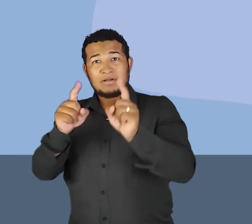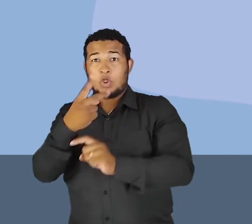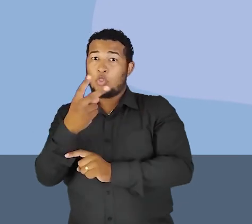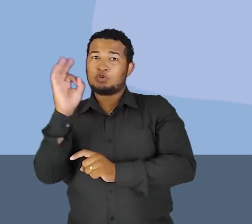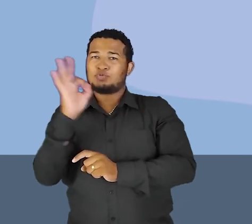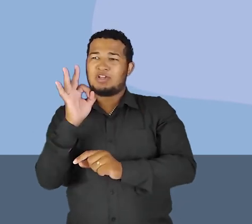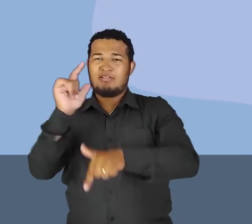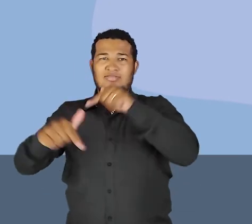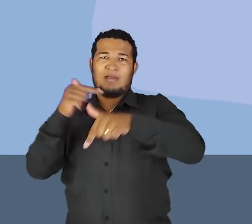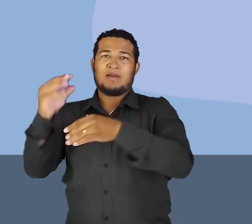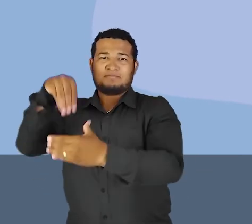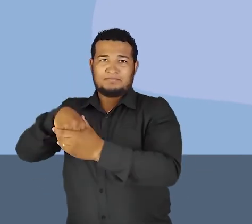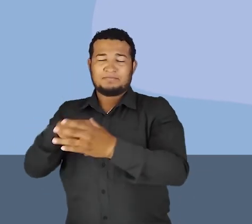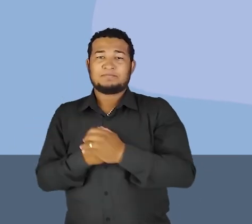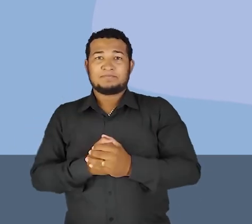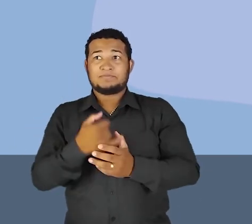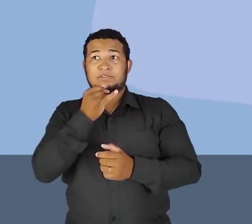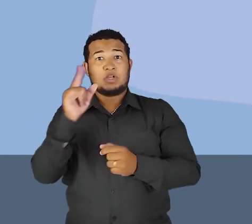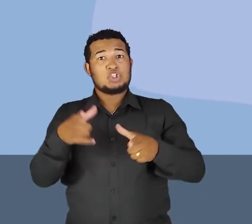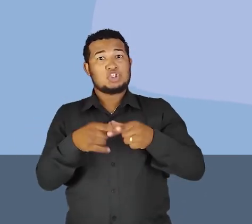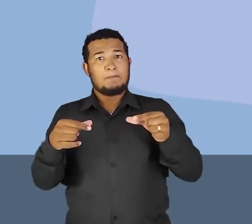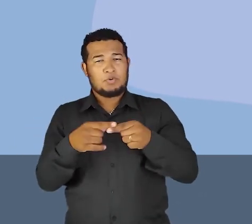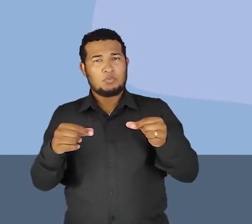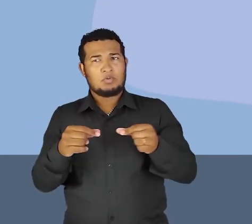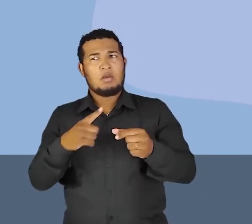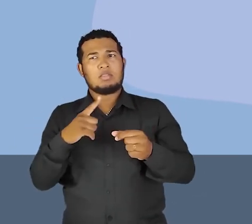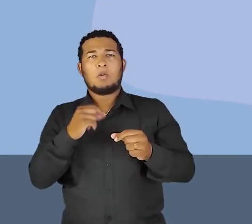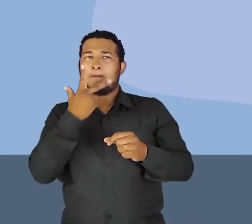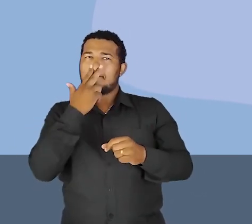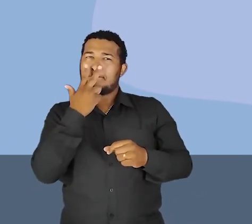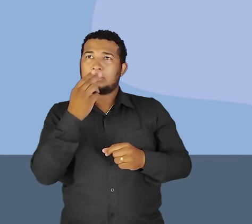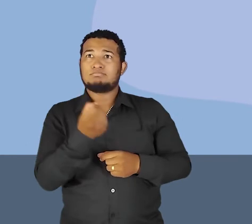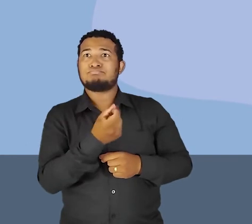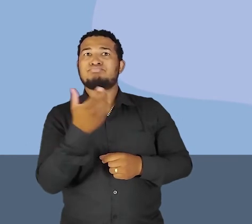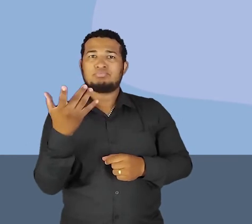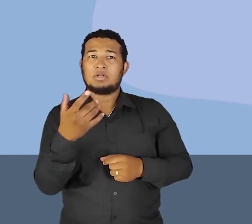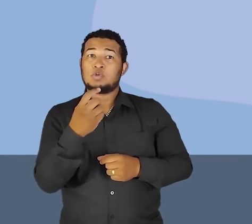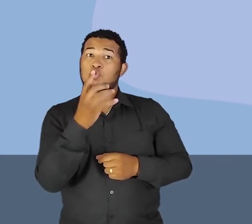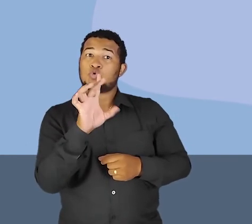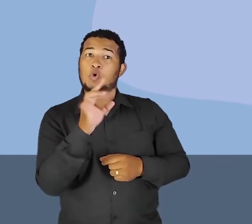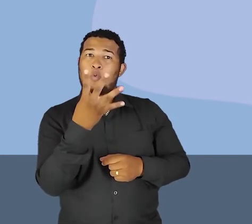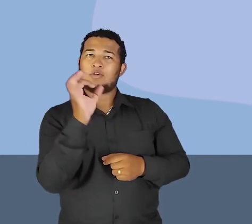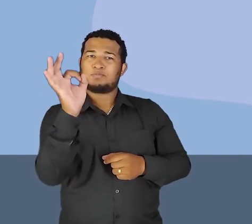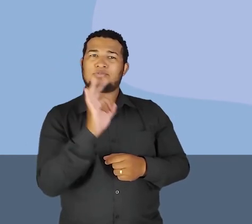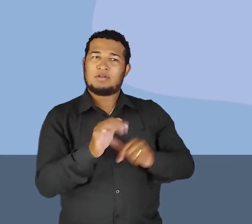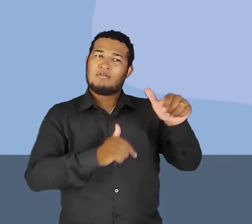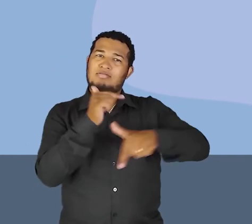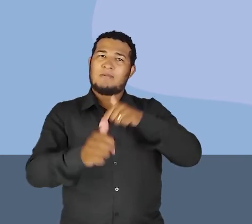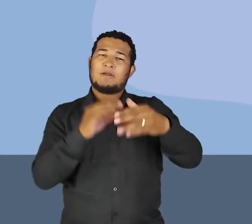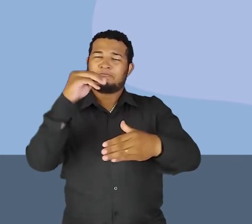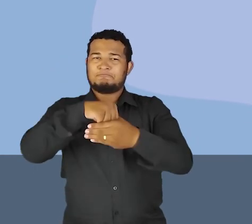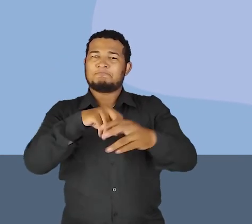campo. O Japão tem 7% da sua população vivendo no campo, mas apenas 4% são trabalhadores do